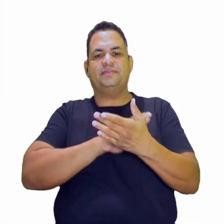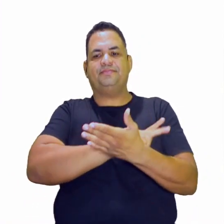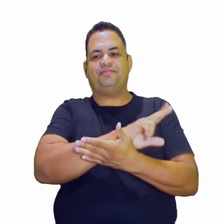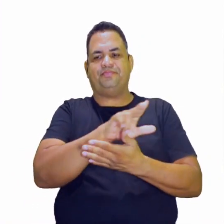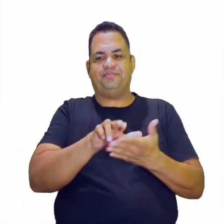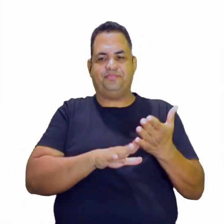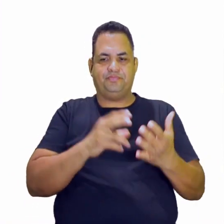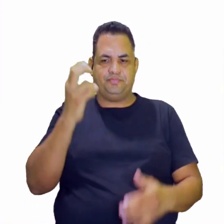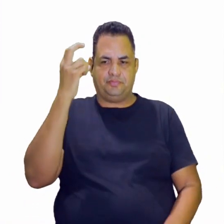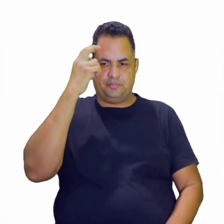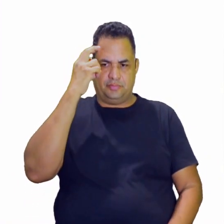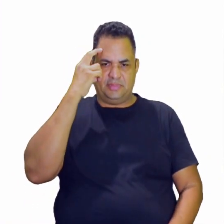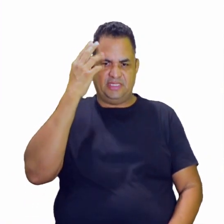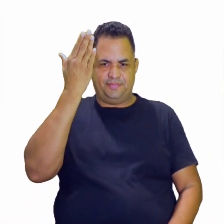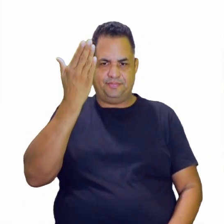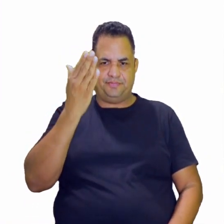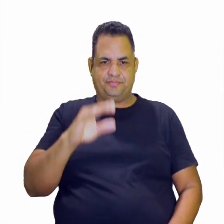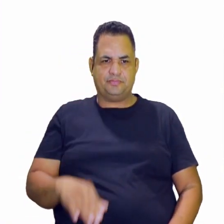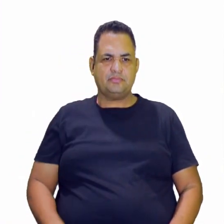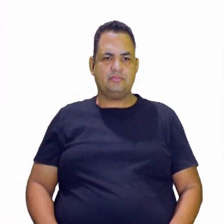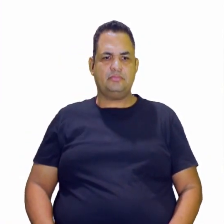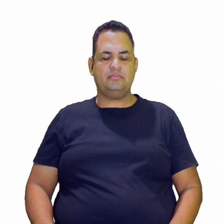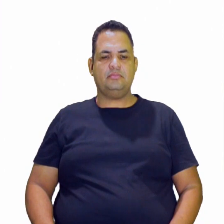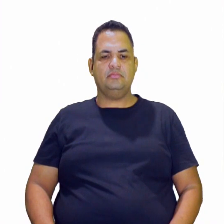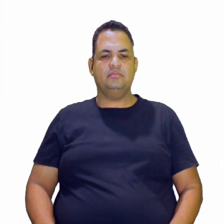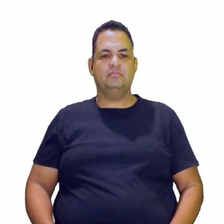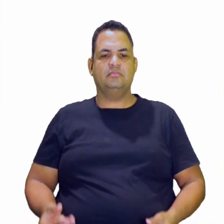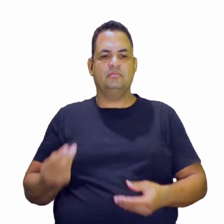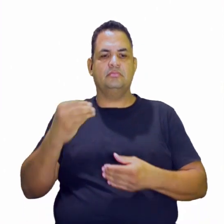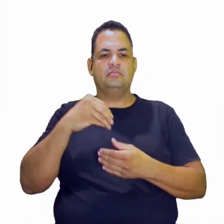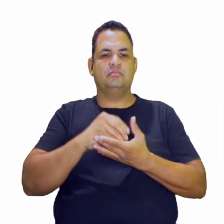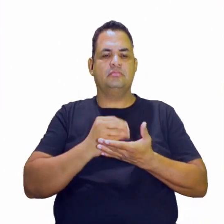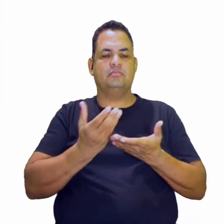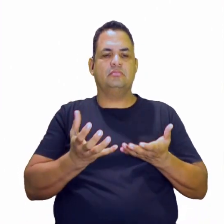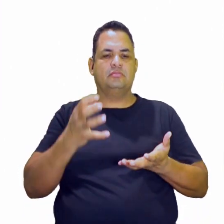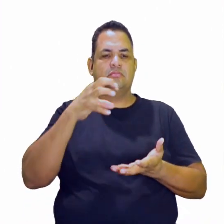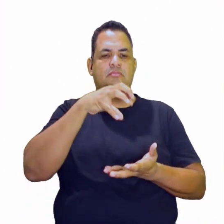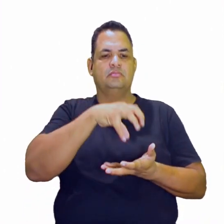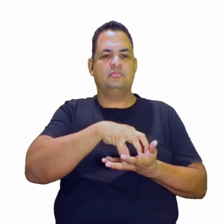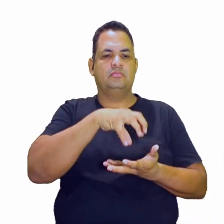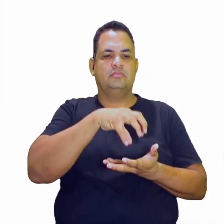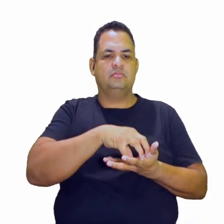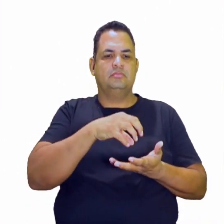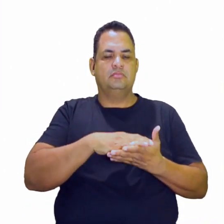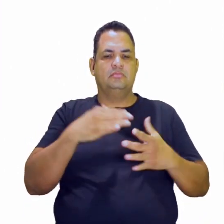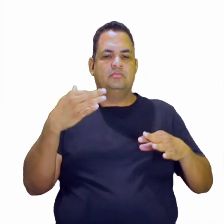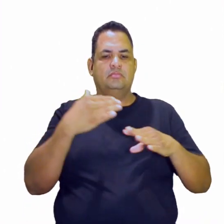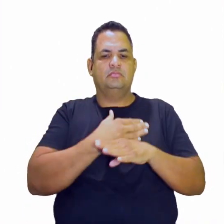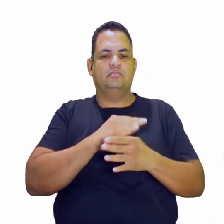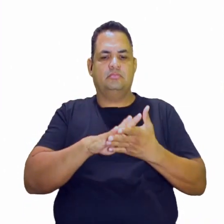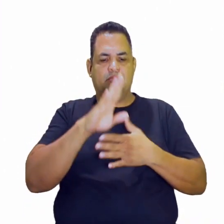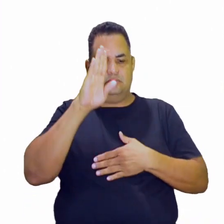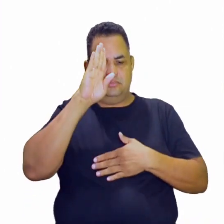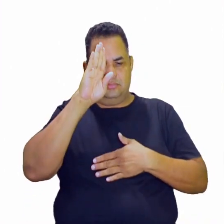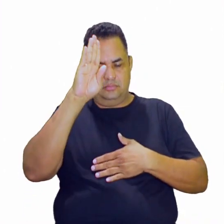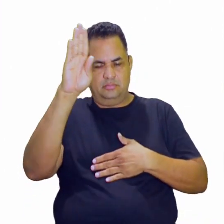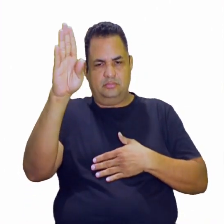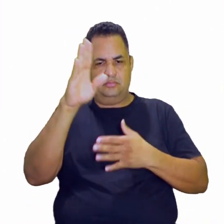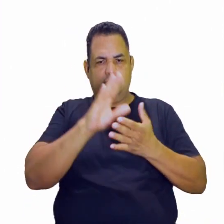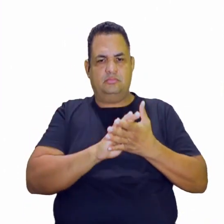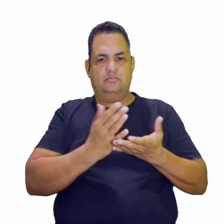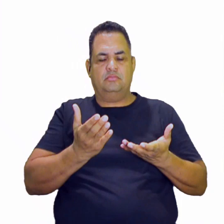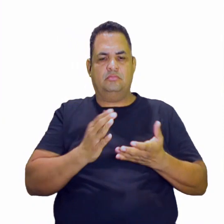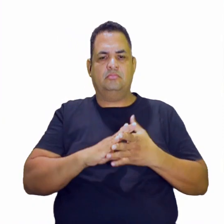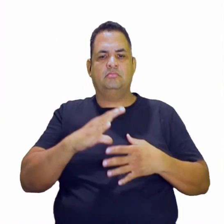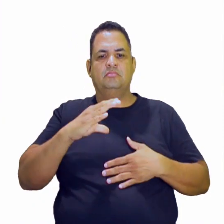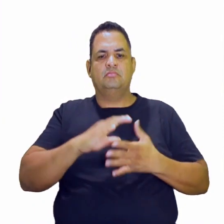diversidade cultural que abrigam os centros urbanos, somente em cidades litorâneas, cidades grandes centros, como